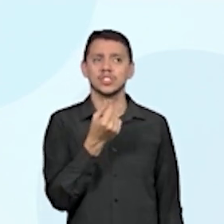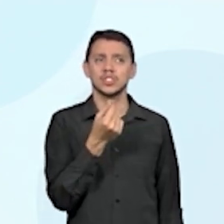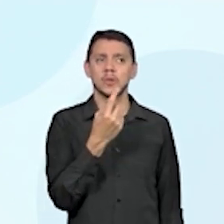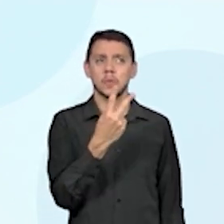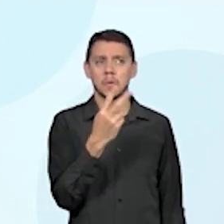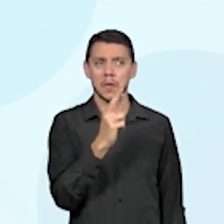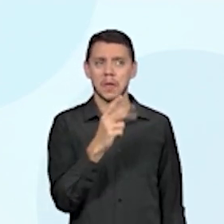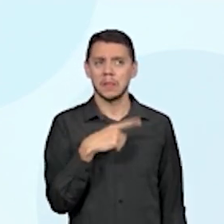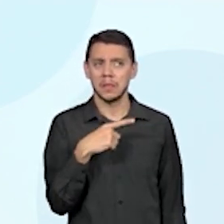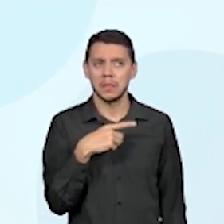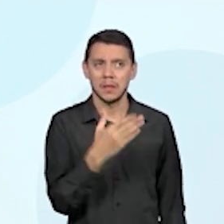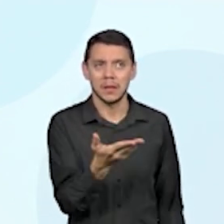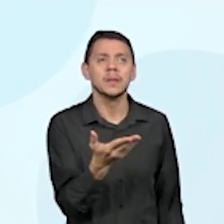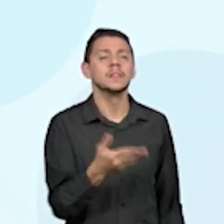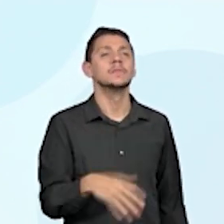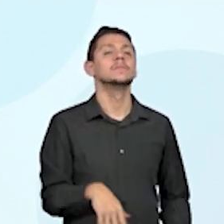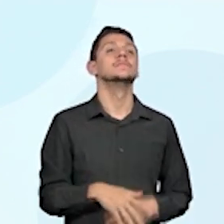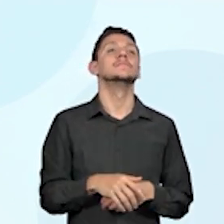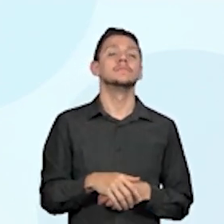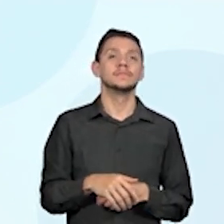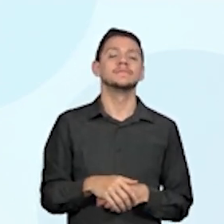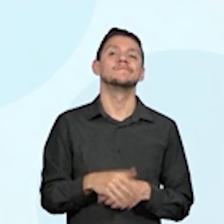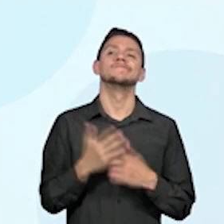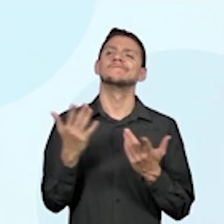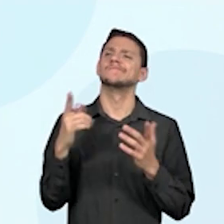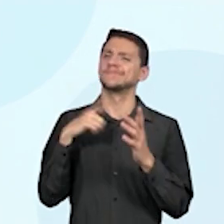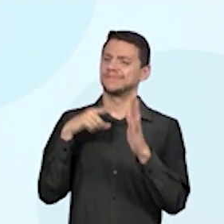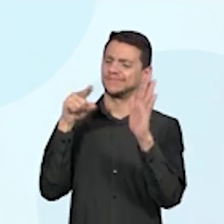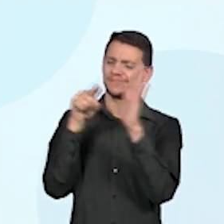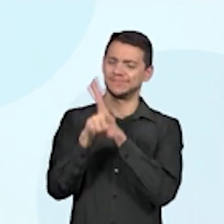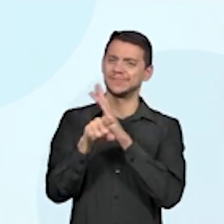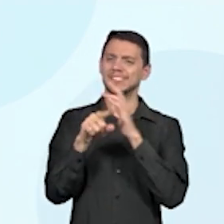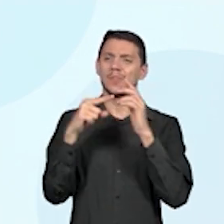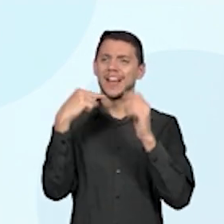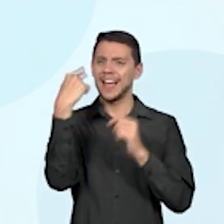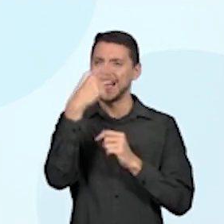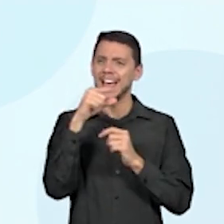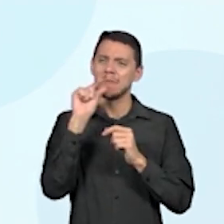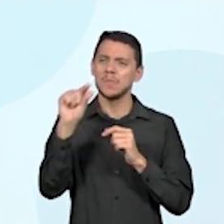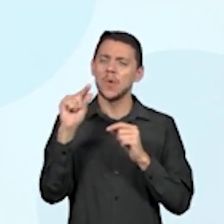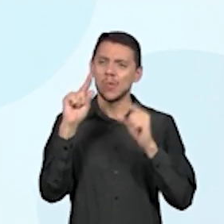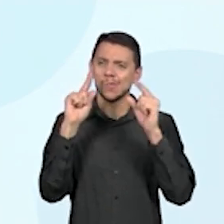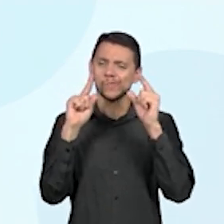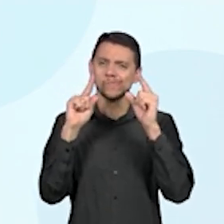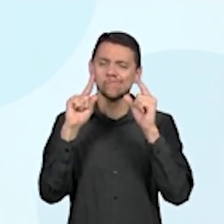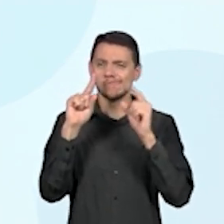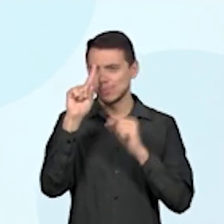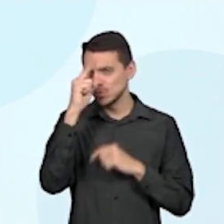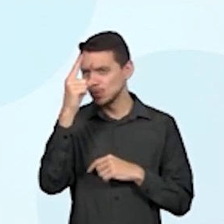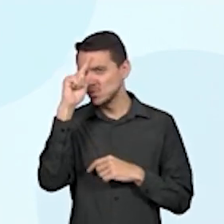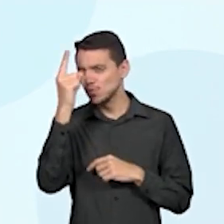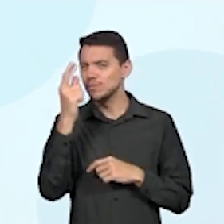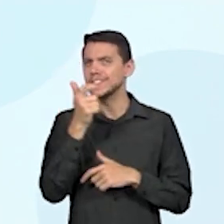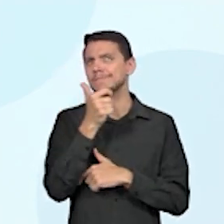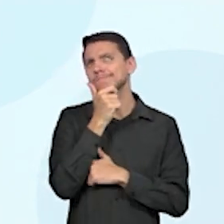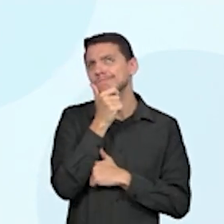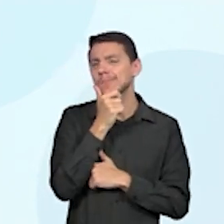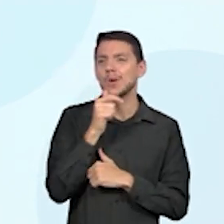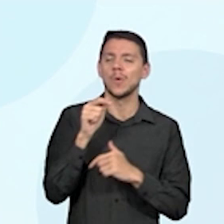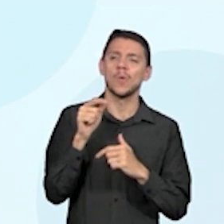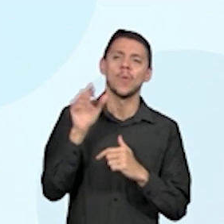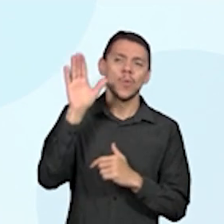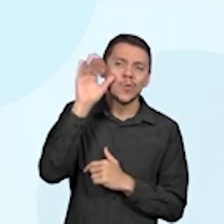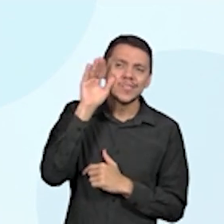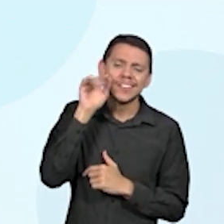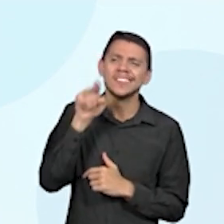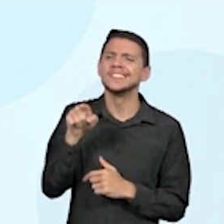uma pergunta, né? Então Sim. eu penso que ele está com aquele ar um pouco de dúvida, de curiosidade. E como a gente vai expressar